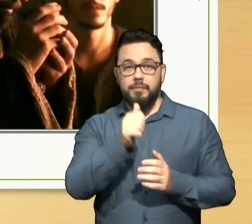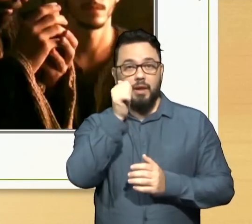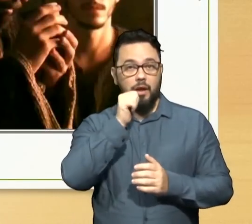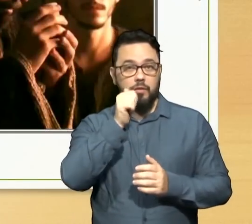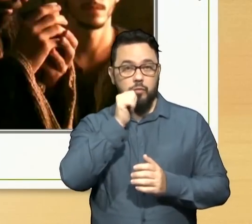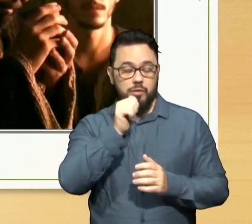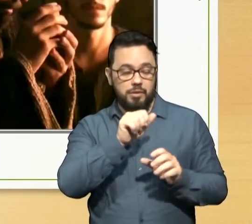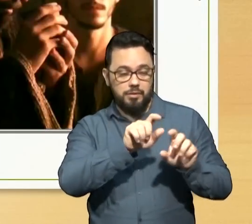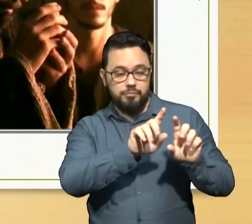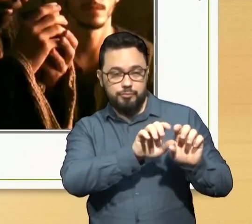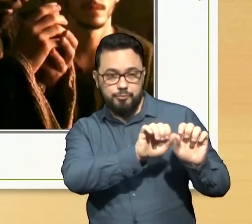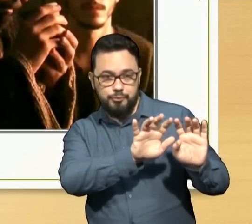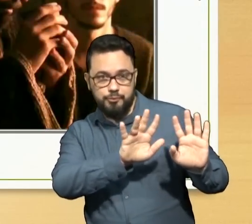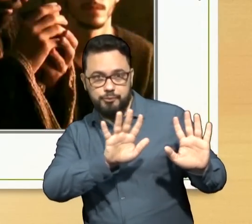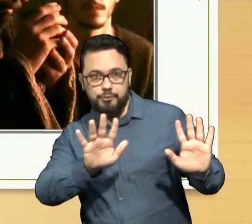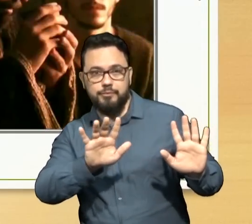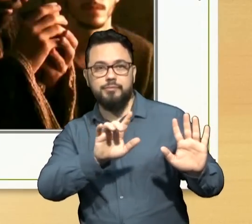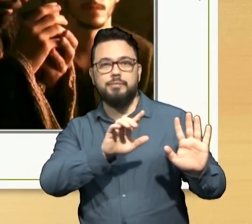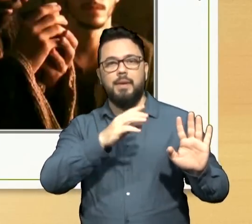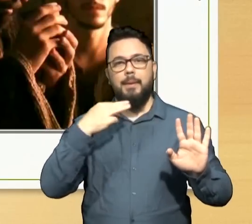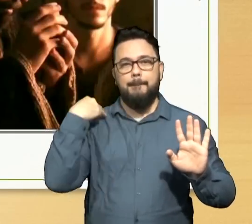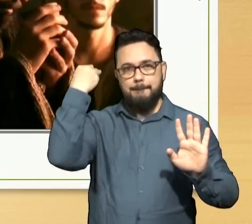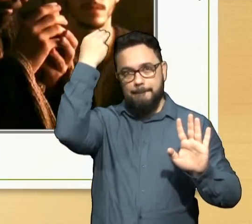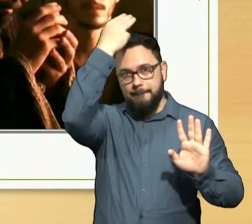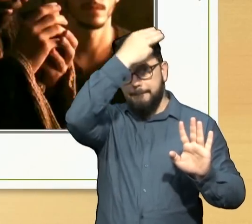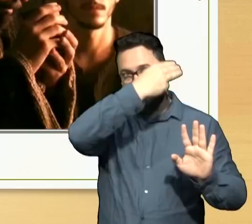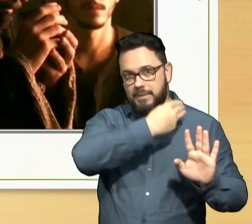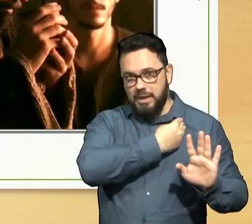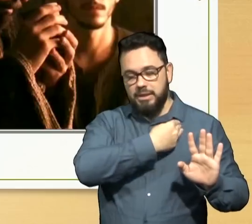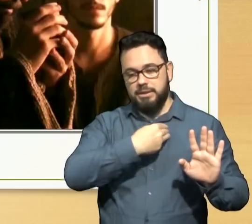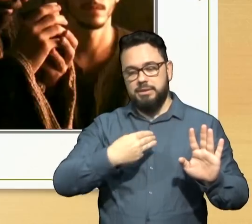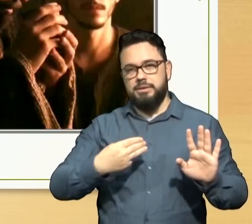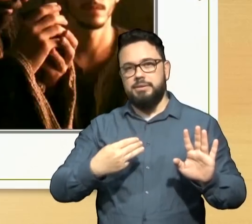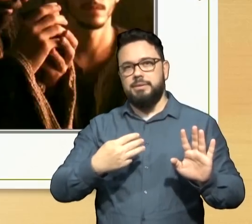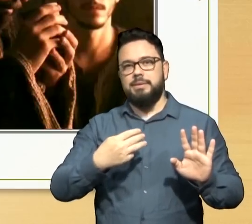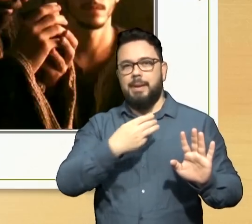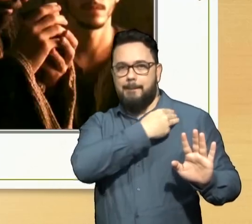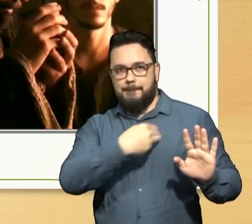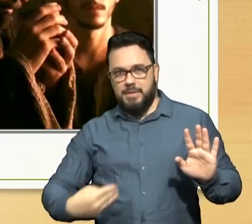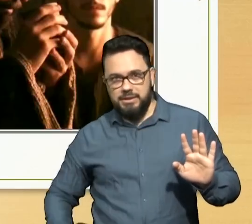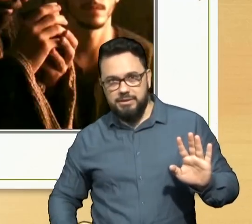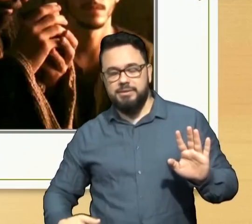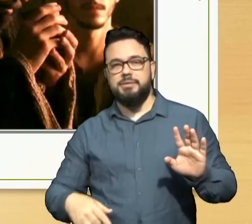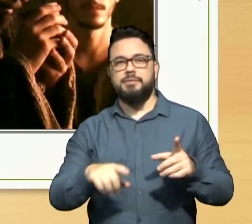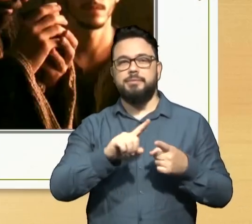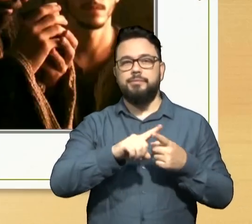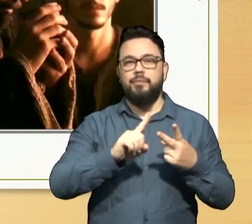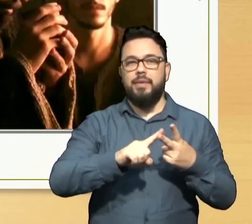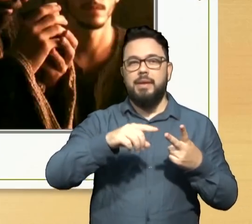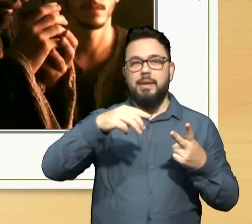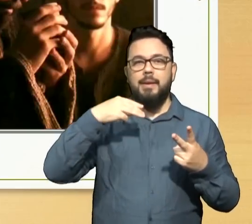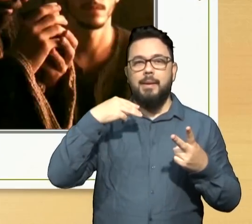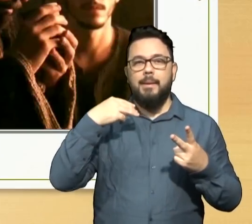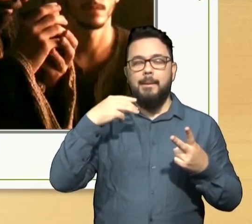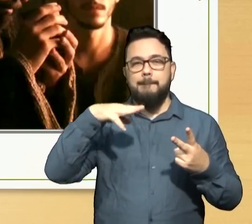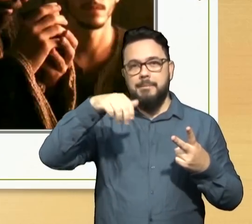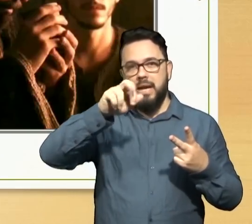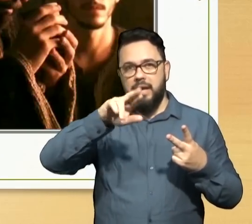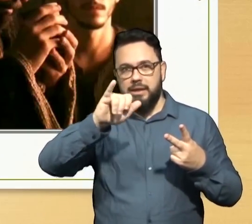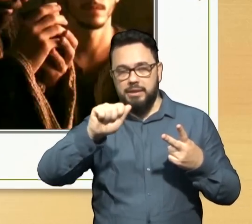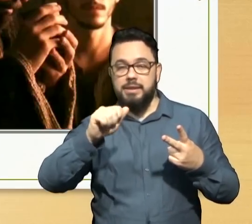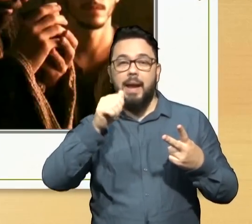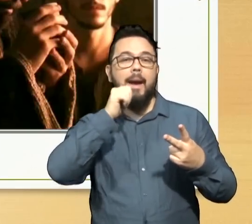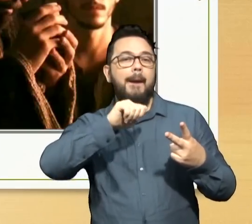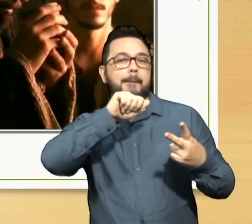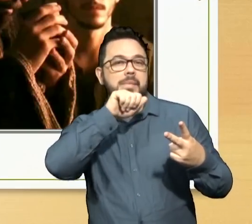Pé da Cruz estavam Maria Madalena Maria mãe de Tiago e de José e a mulher de Zebedeu vamos ficar apenas com o